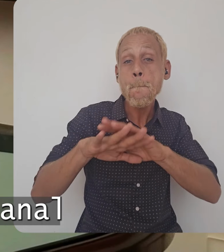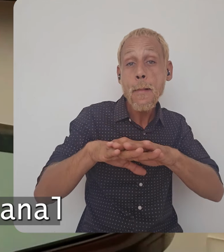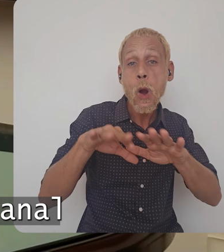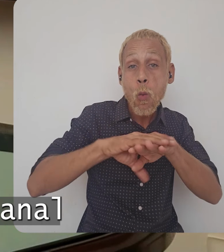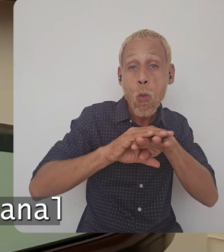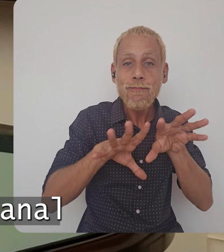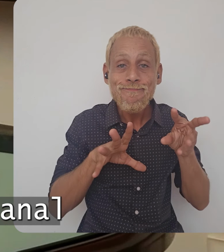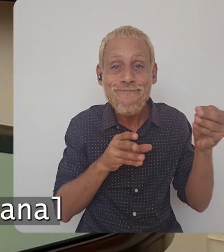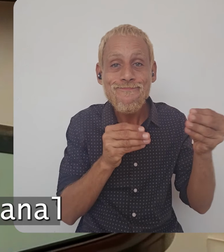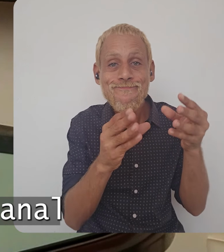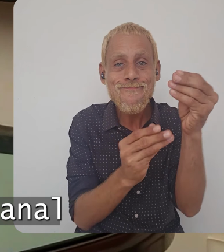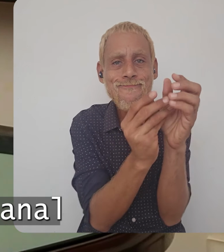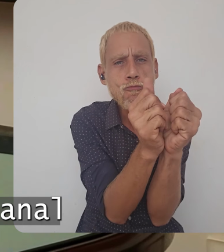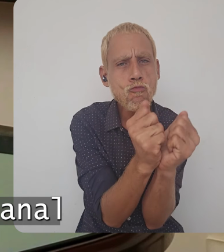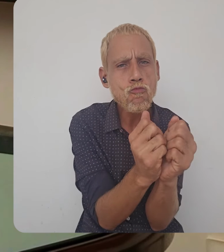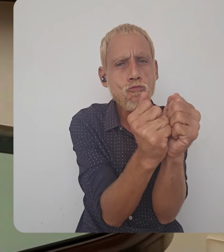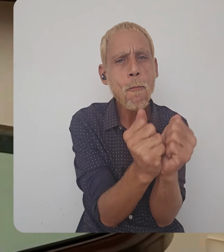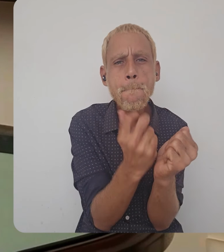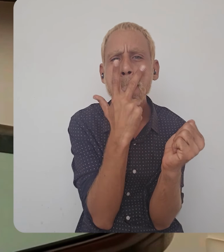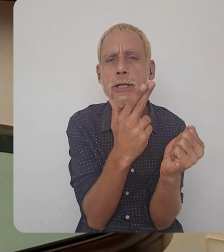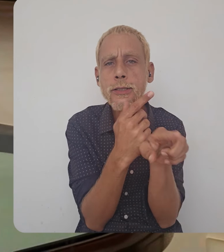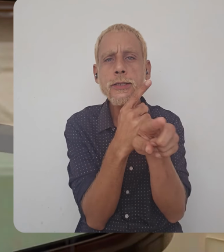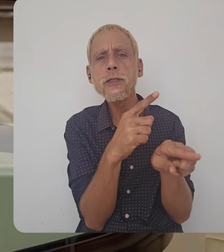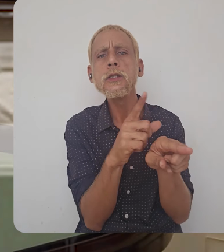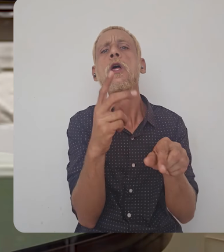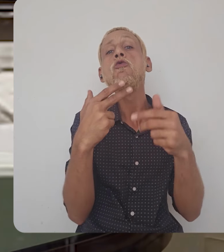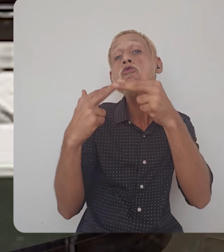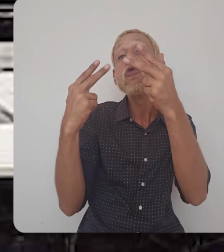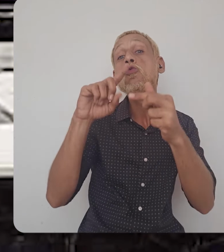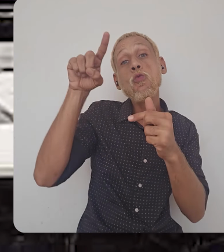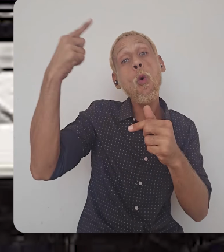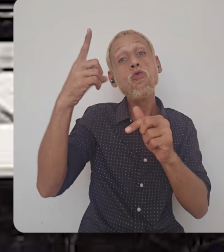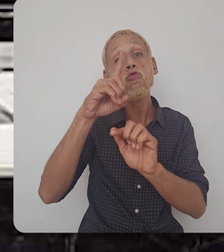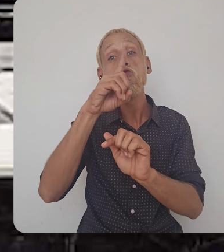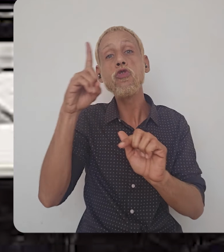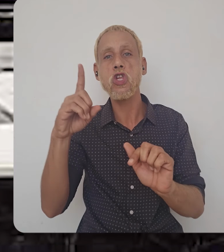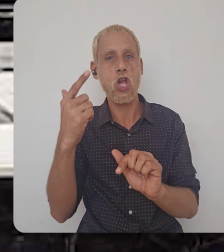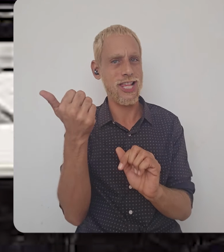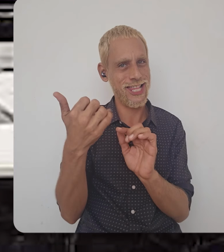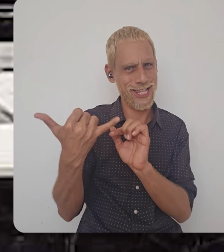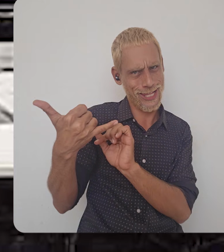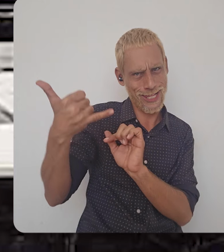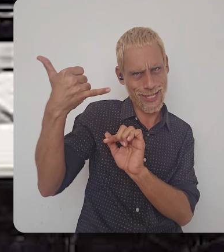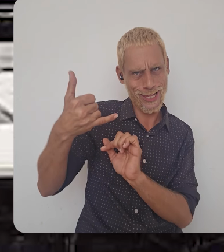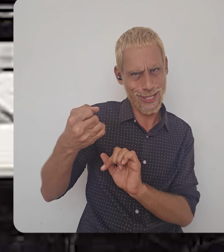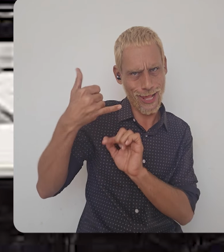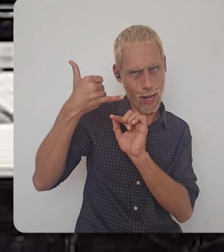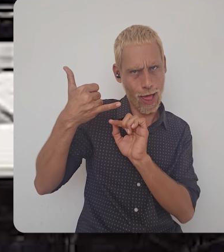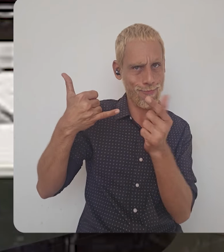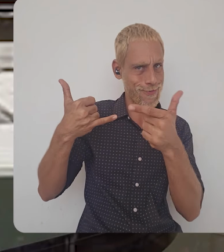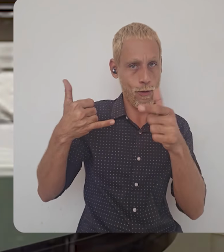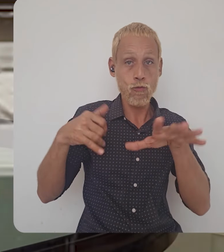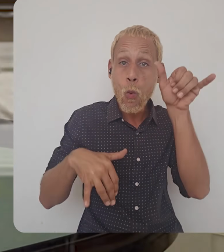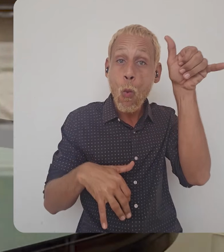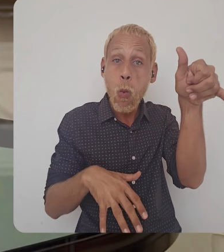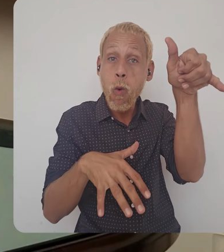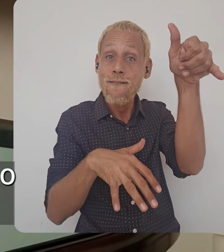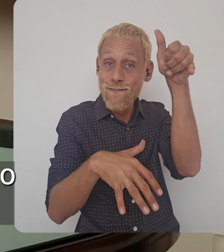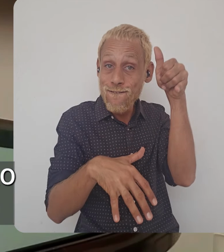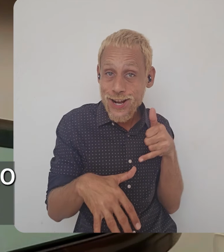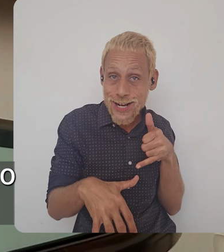um processo quase que artesanal que a gente tinha para fazer a noticiário do dia seguinte. Não tinha